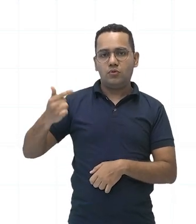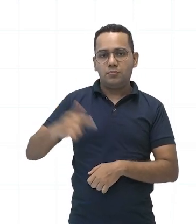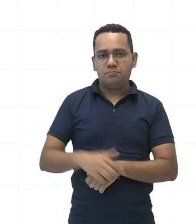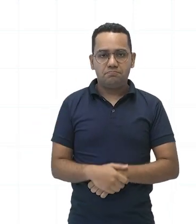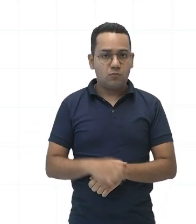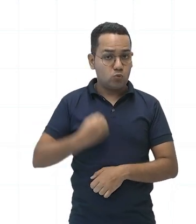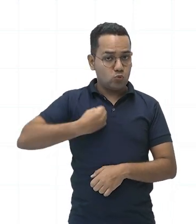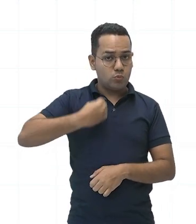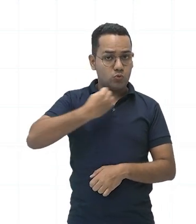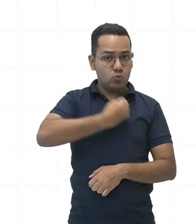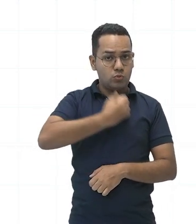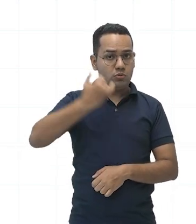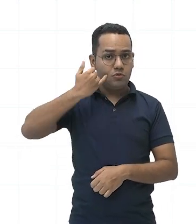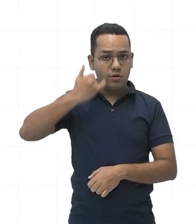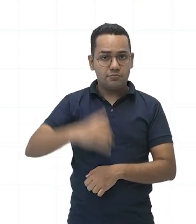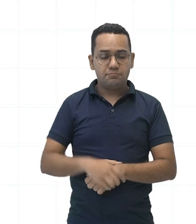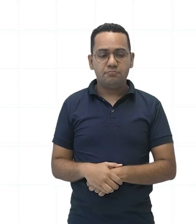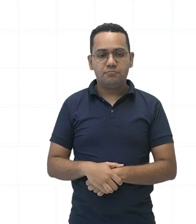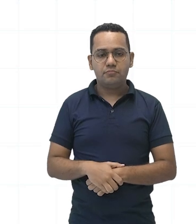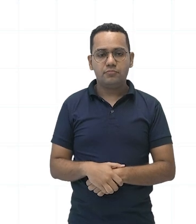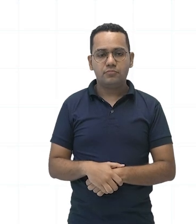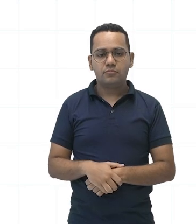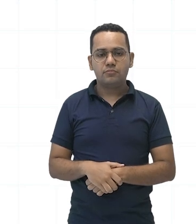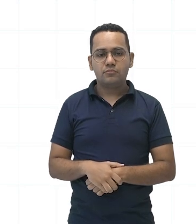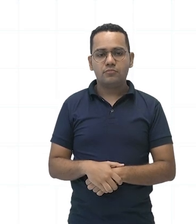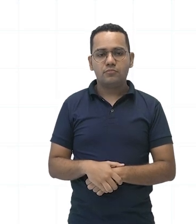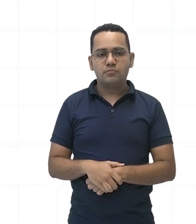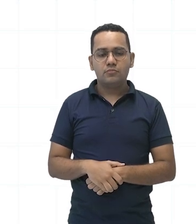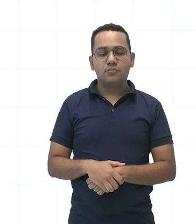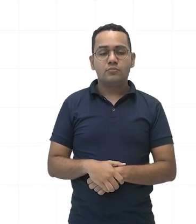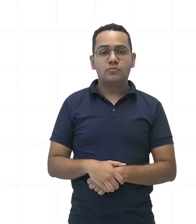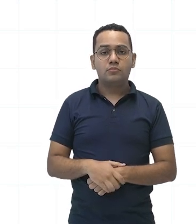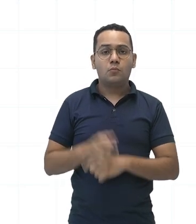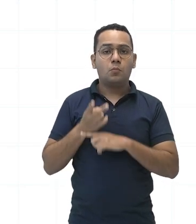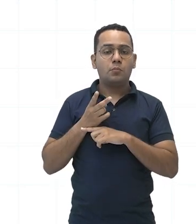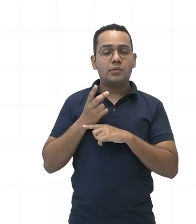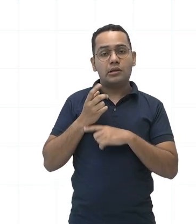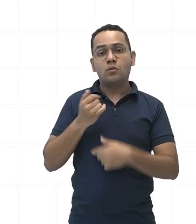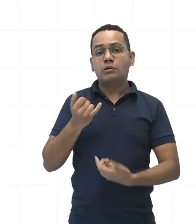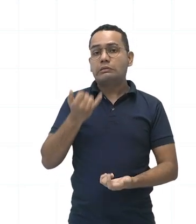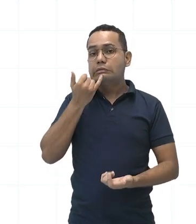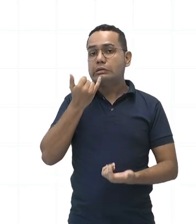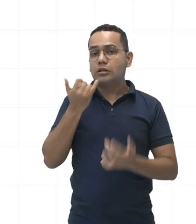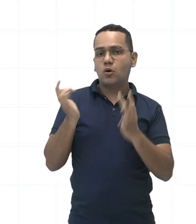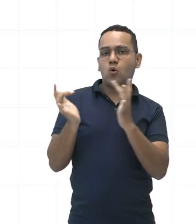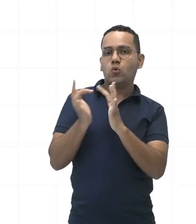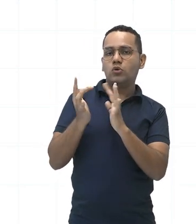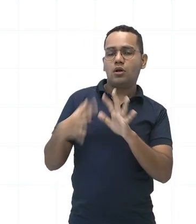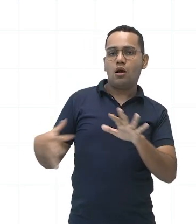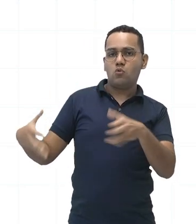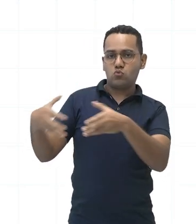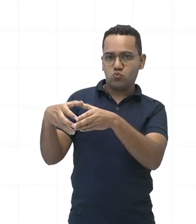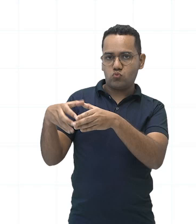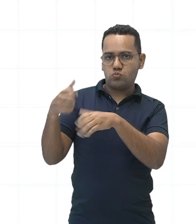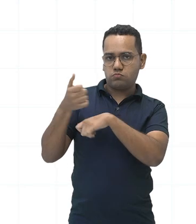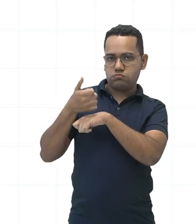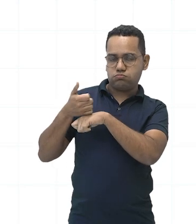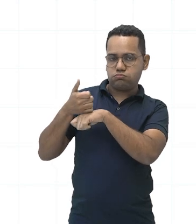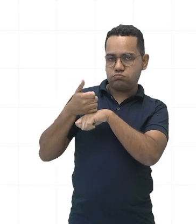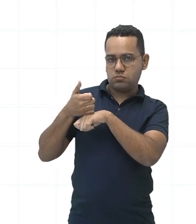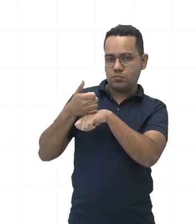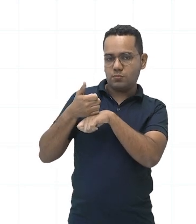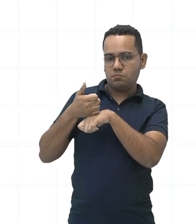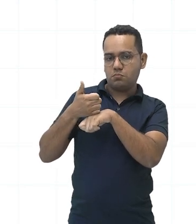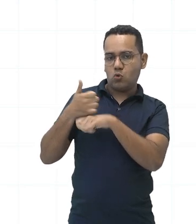192, ok? Primeiro de tudo, chama o serviço especializado. Depois, como segundo passo, nós